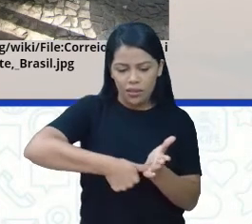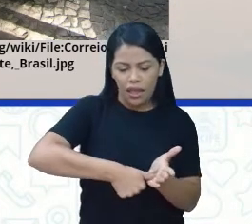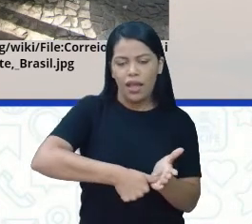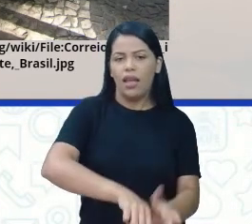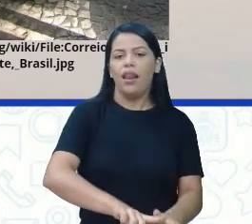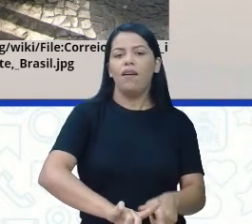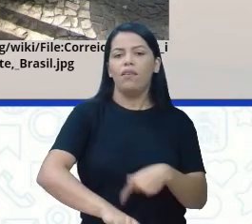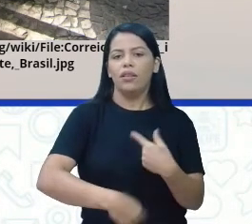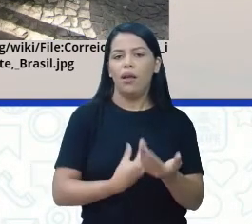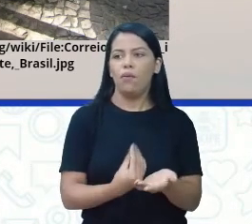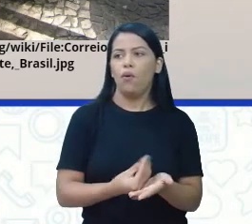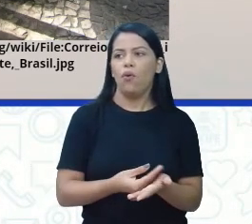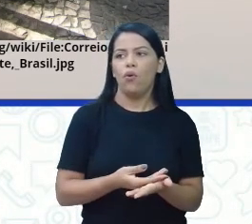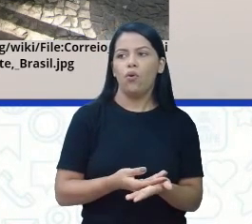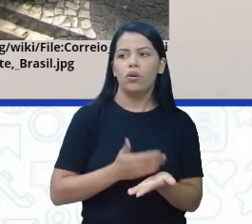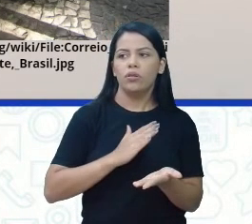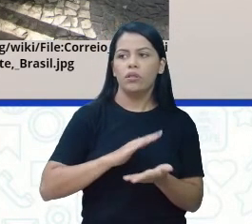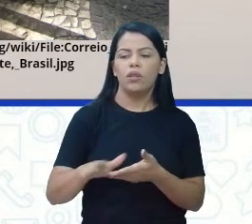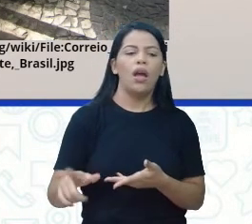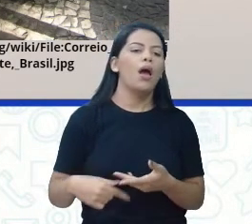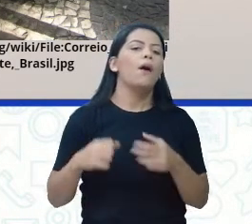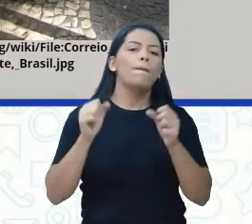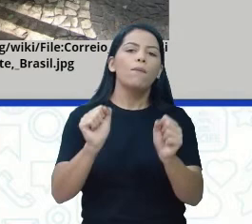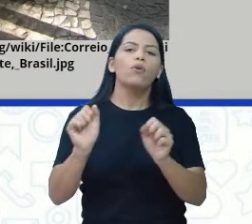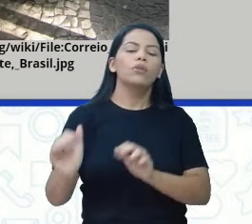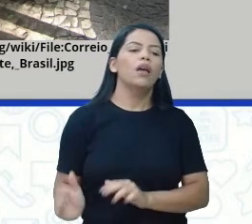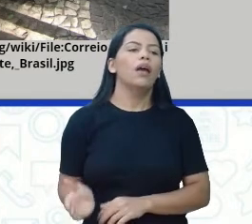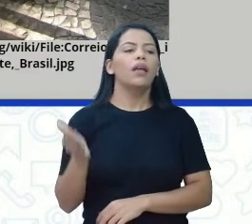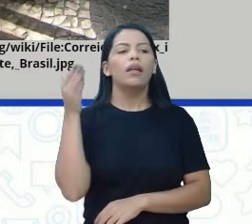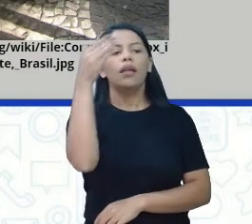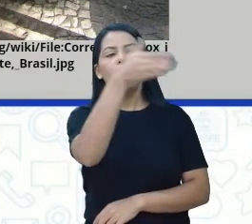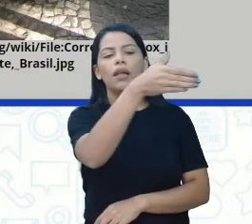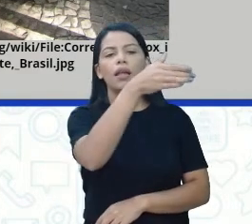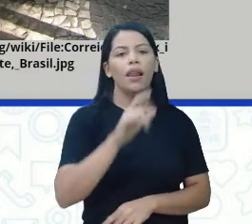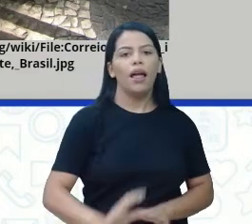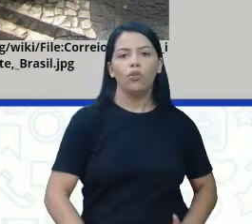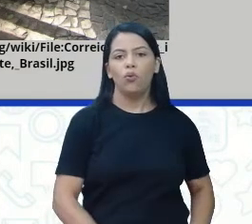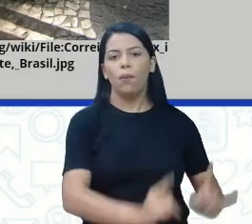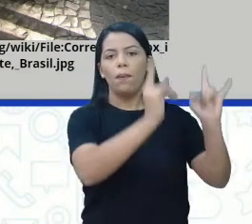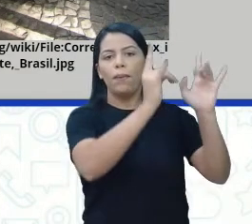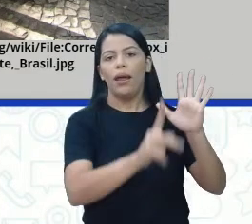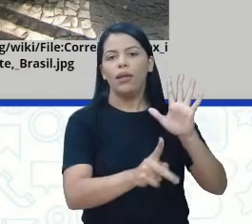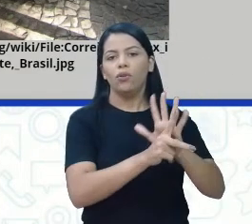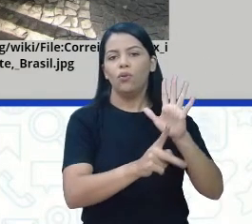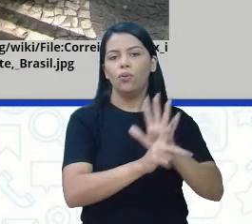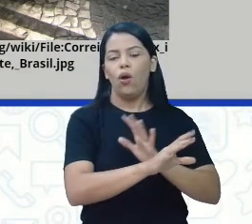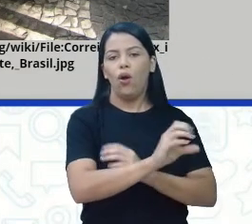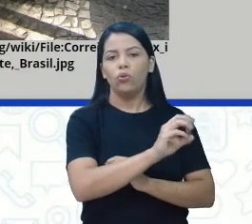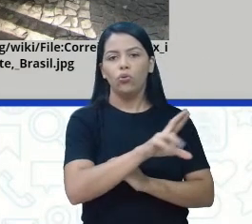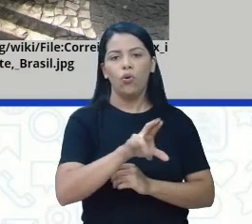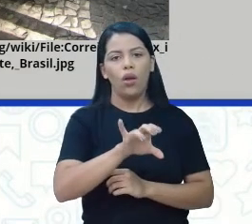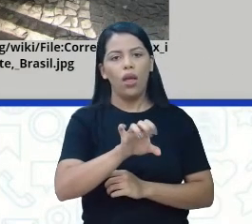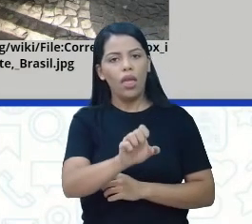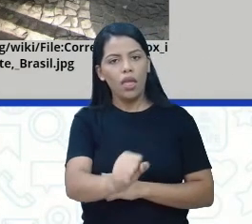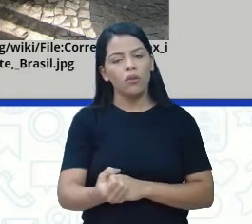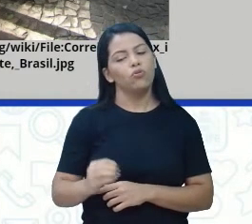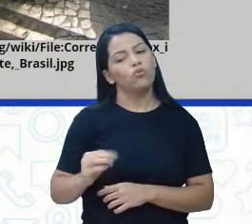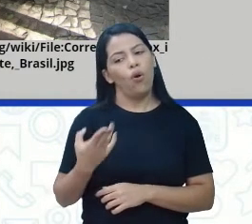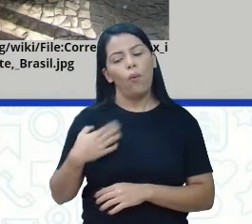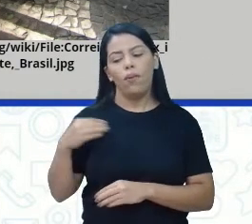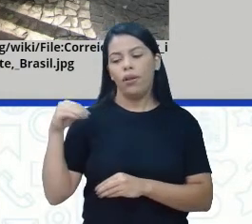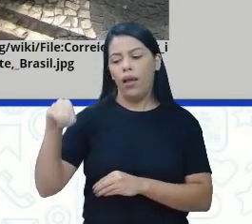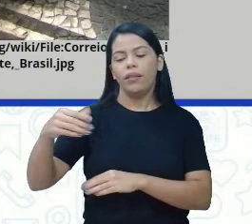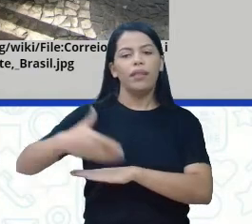carta, aí tanto poderia ir lá na sede, ou então deixar no pontinho desse assim na rua, né? Porque assim,